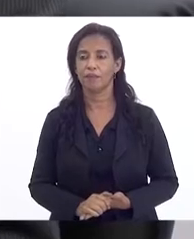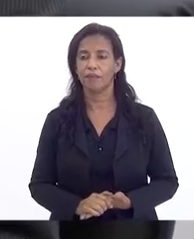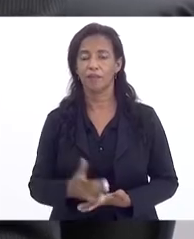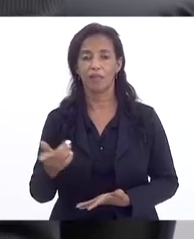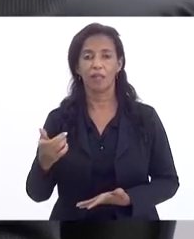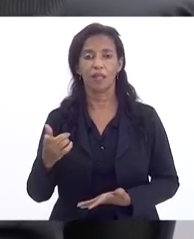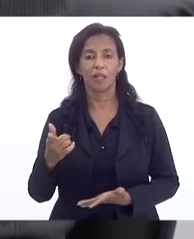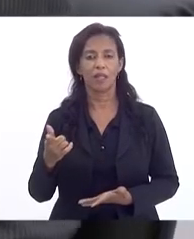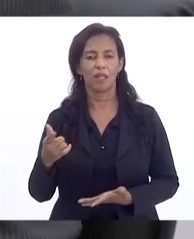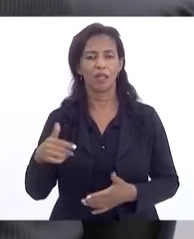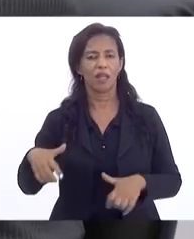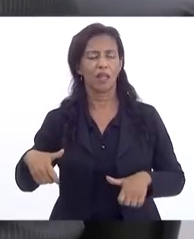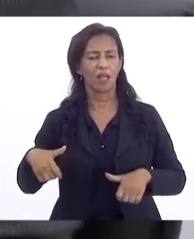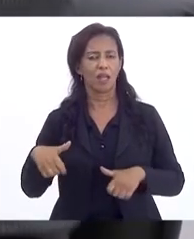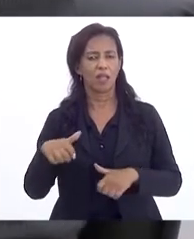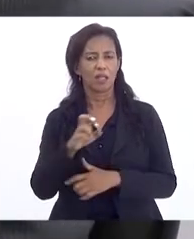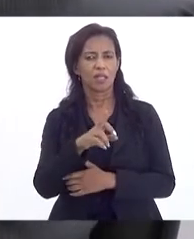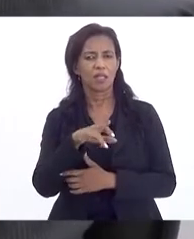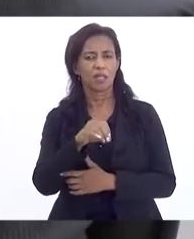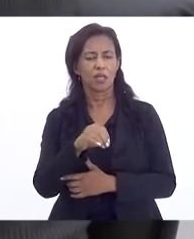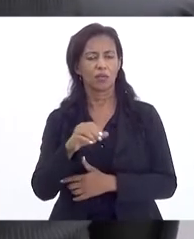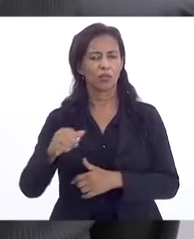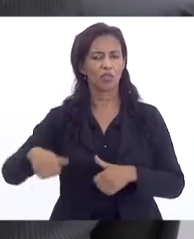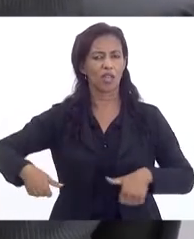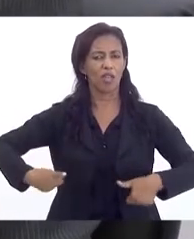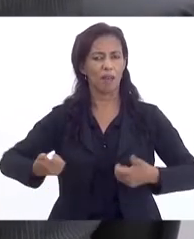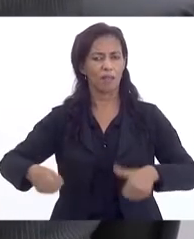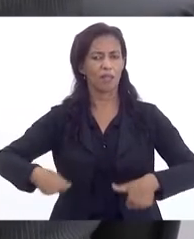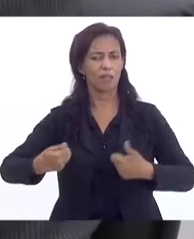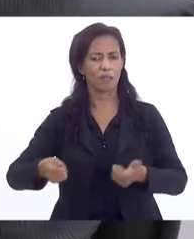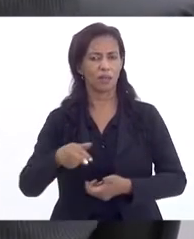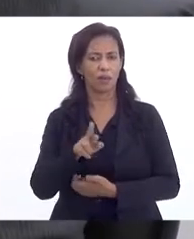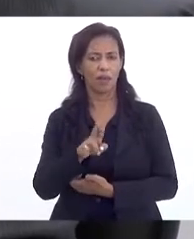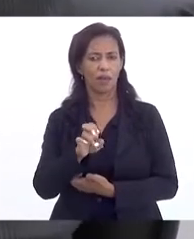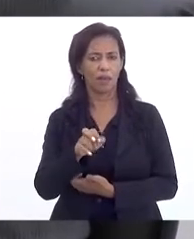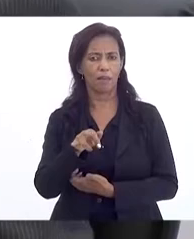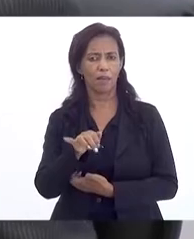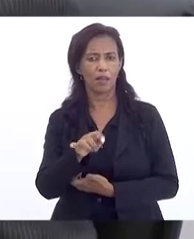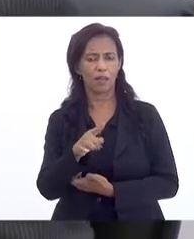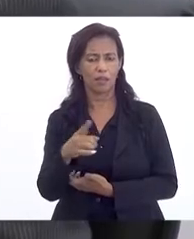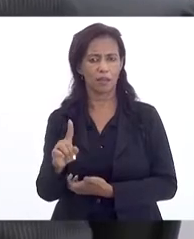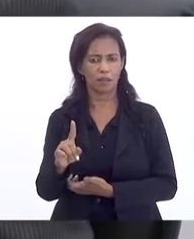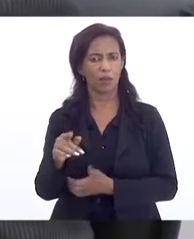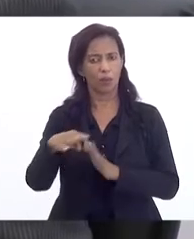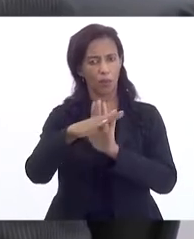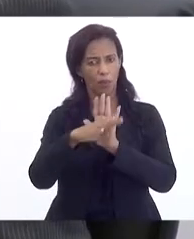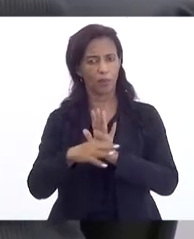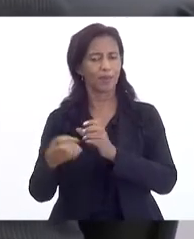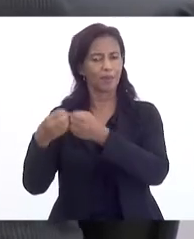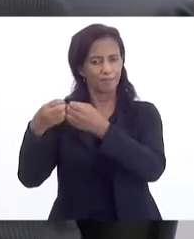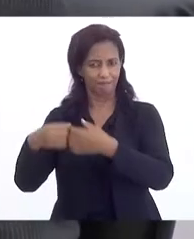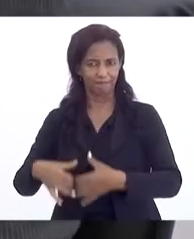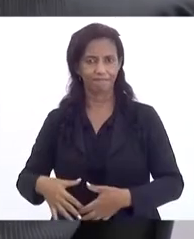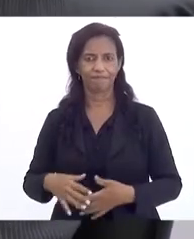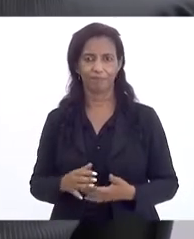de Reabilitação de Vítimas de Covid. Na verdade, este é um programa, então está prejudicado.